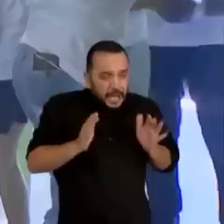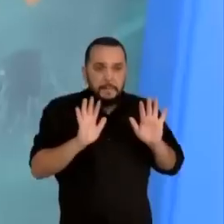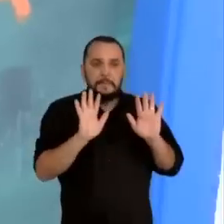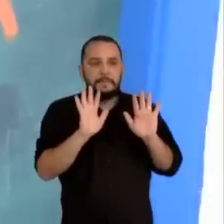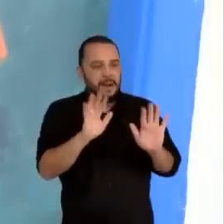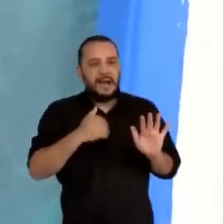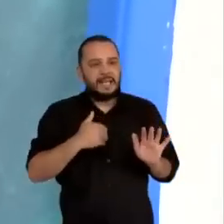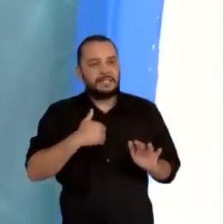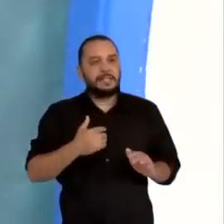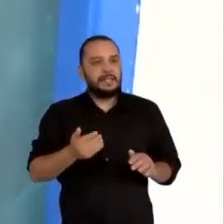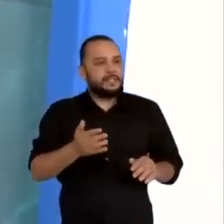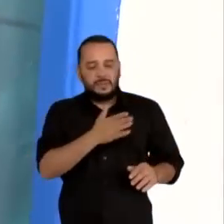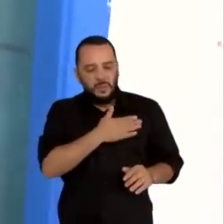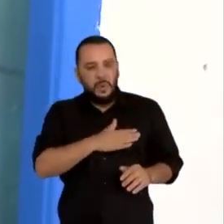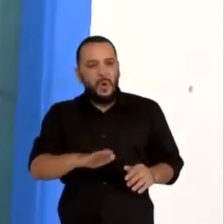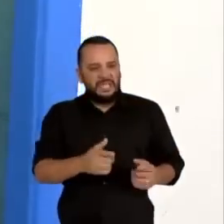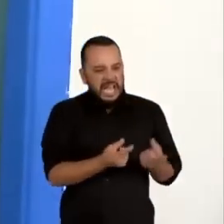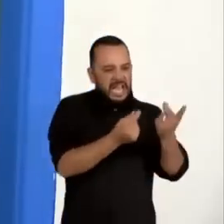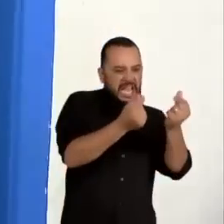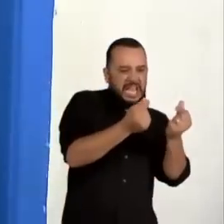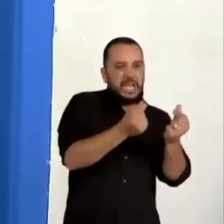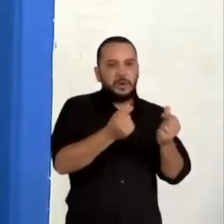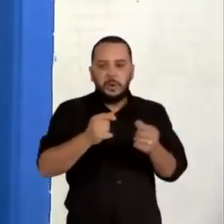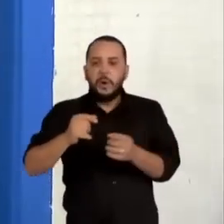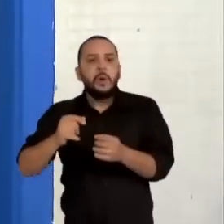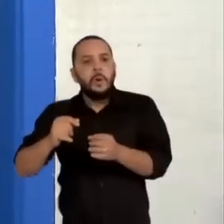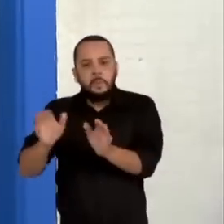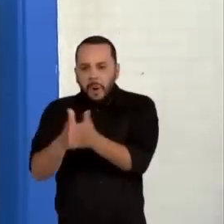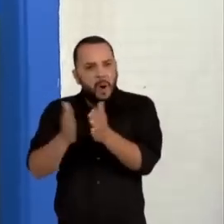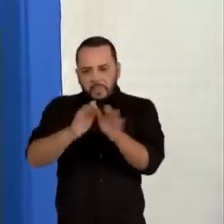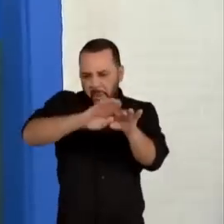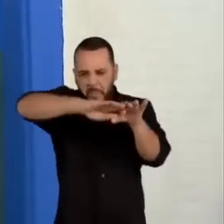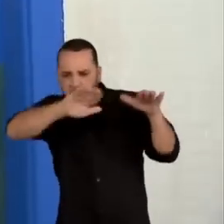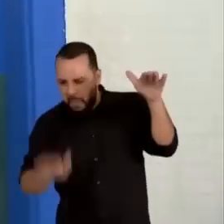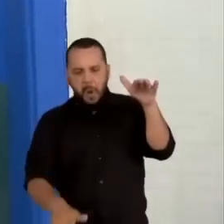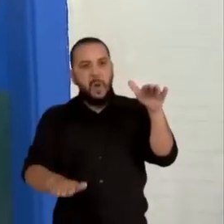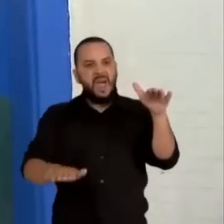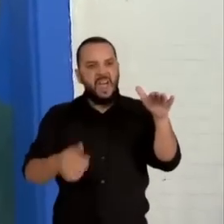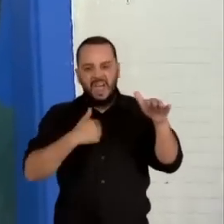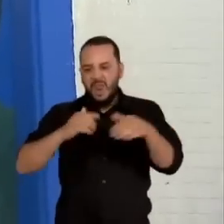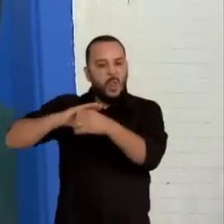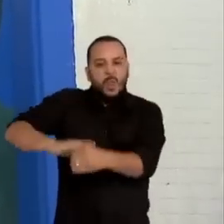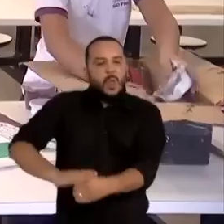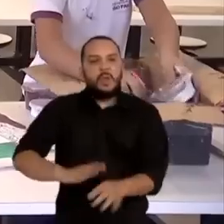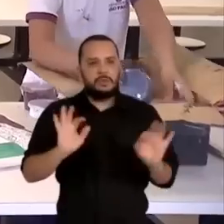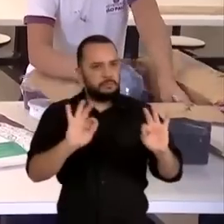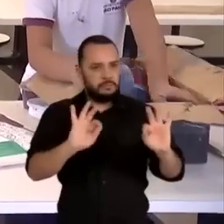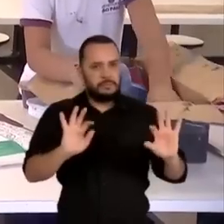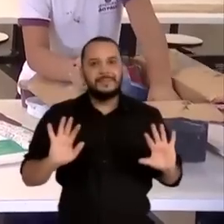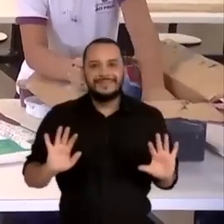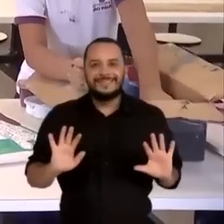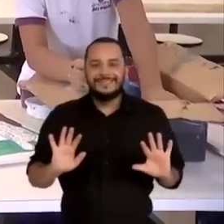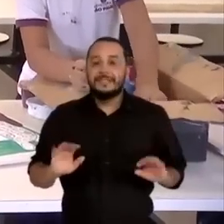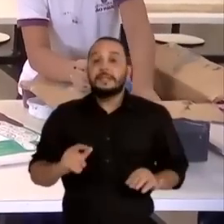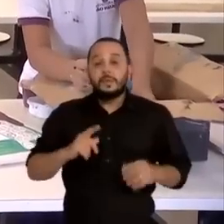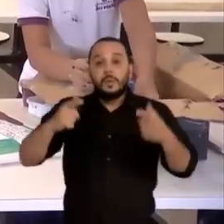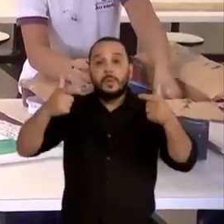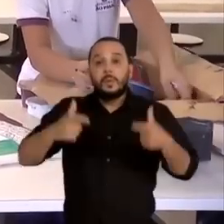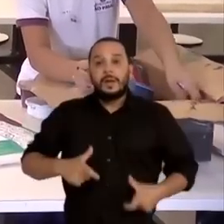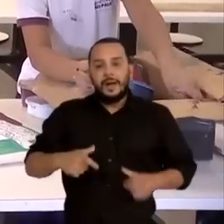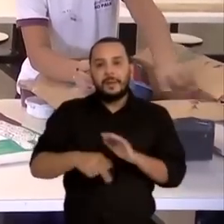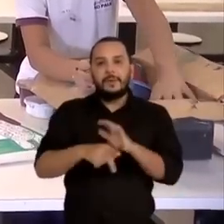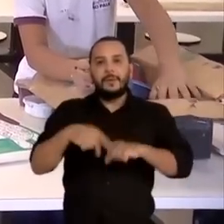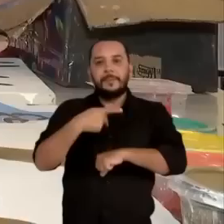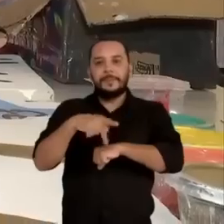desigualdade social, a desigualdade que ela via toda hora acontecendo no cotidiano dela. Localizada em Pirituba, na